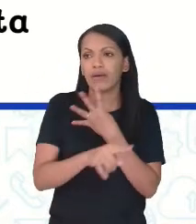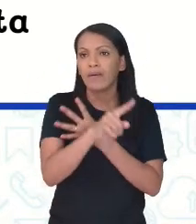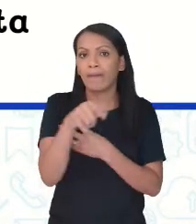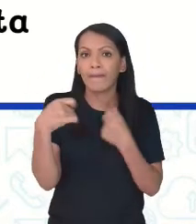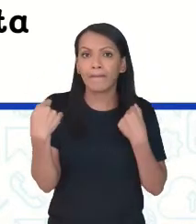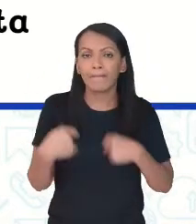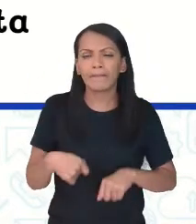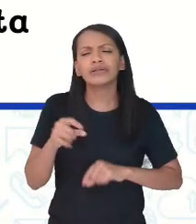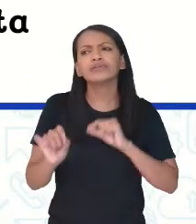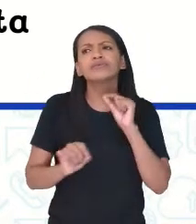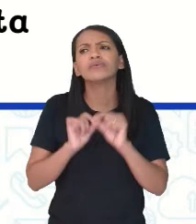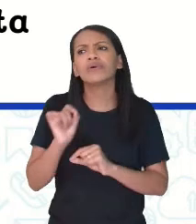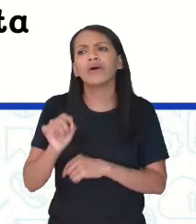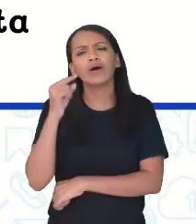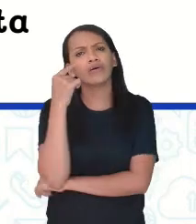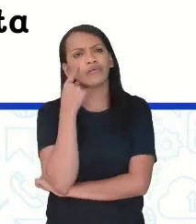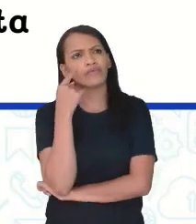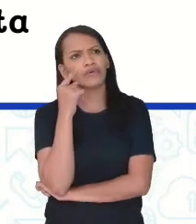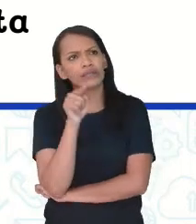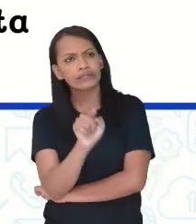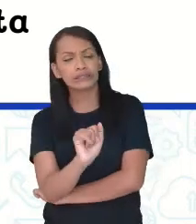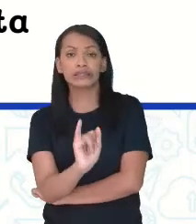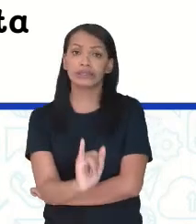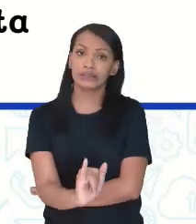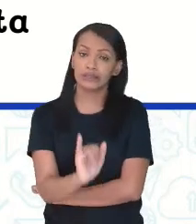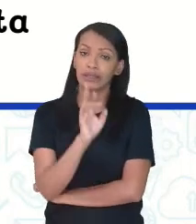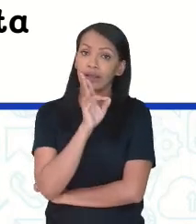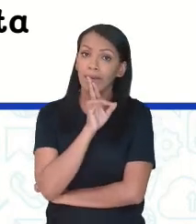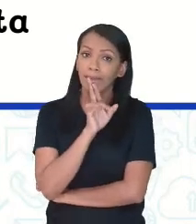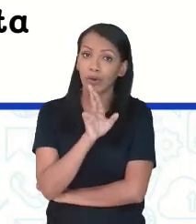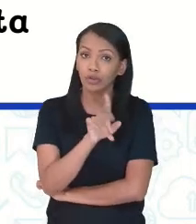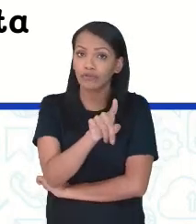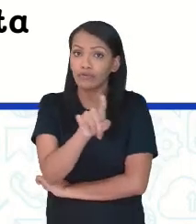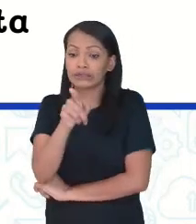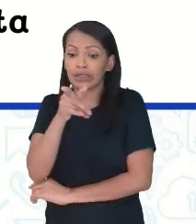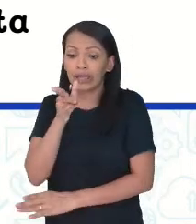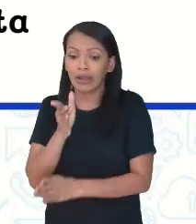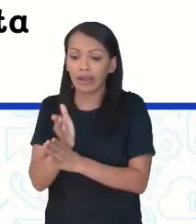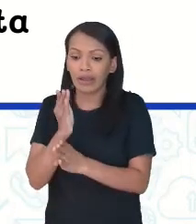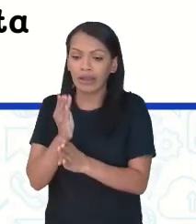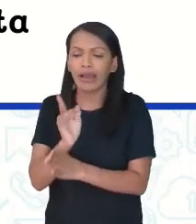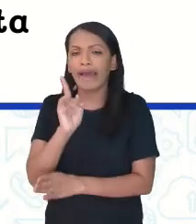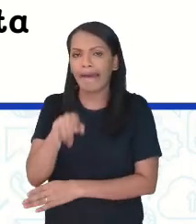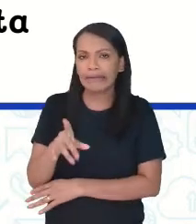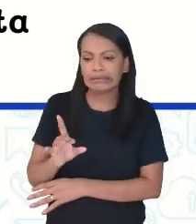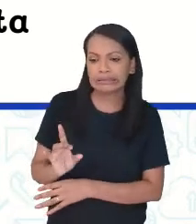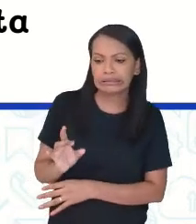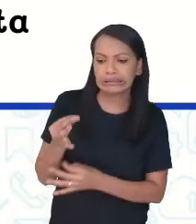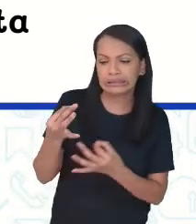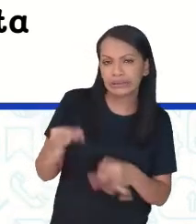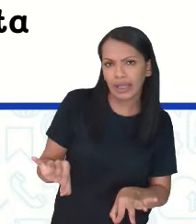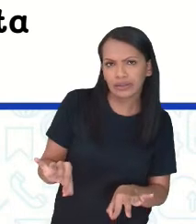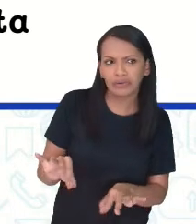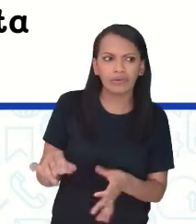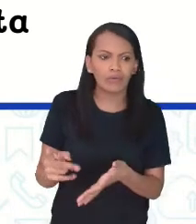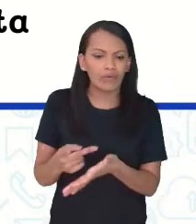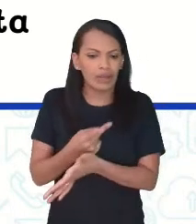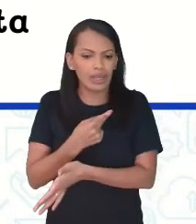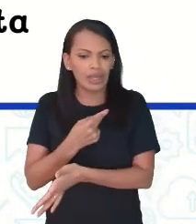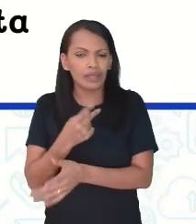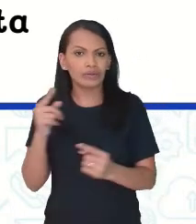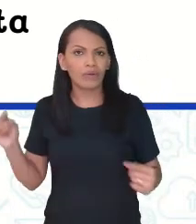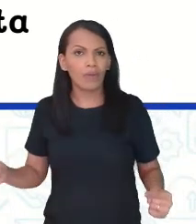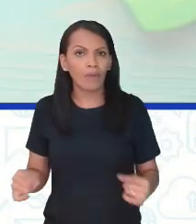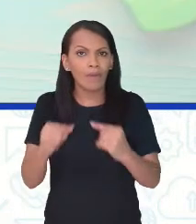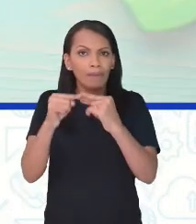precisa verificar se a resposta que você encontrou é uma resposta correta de acordo com o texto aí